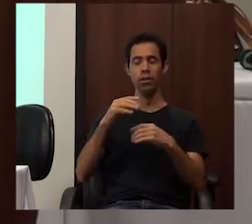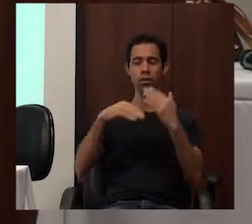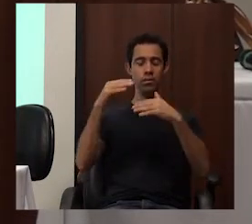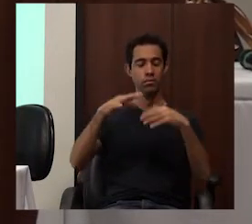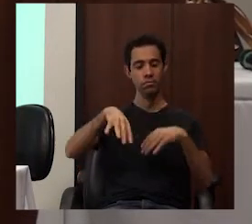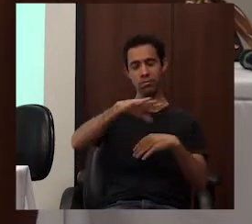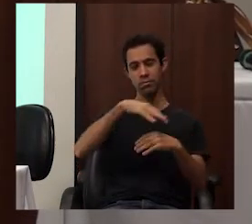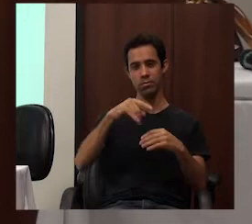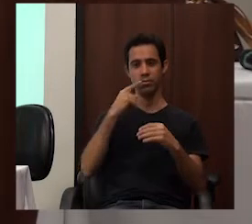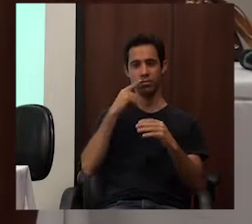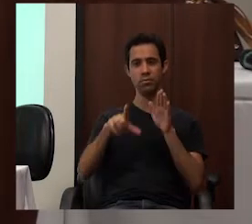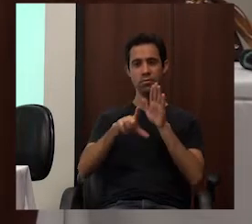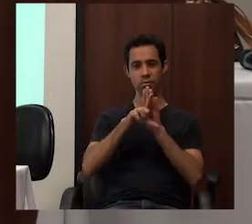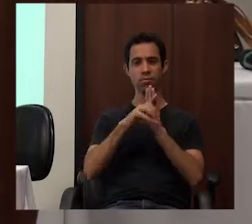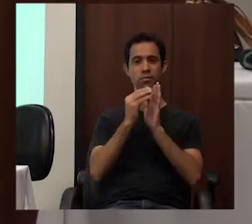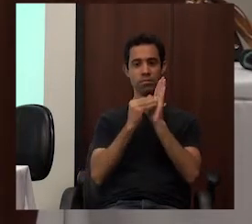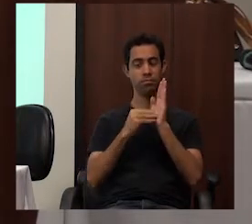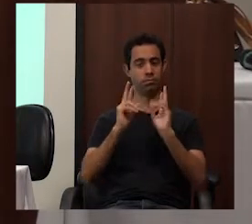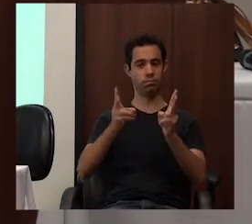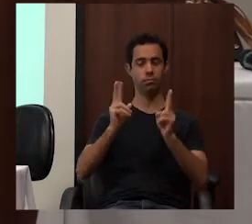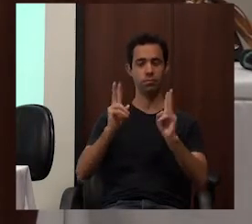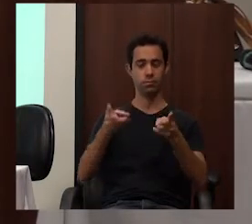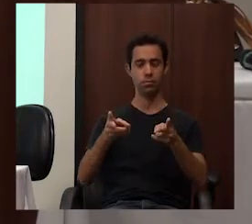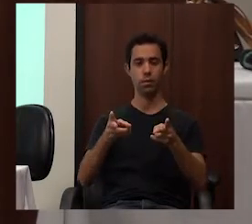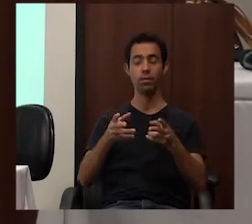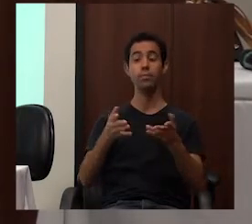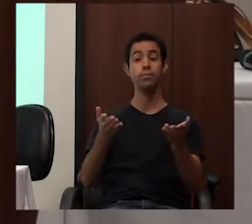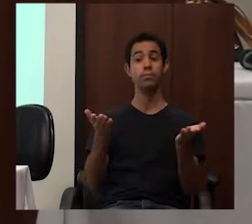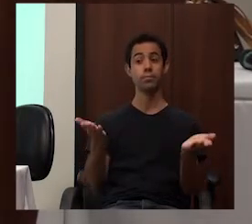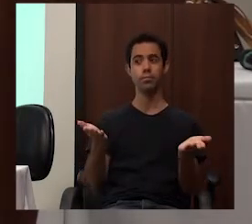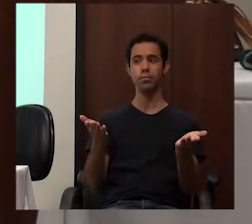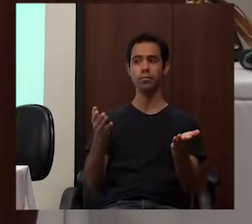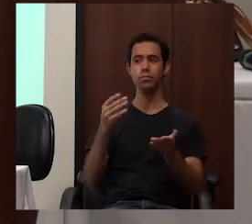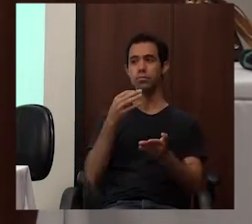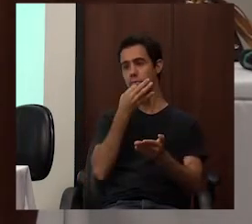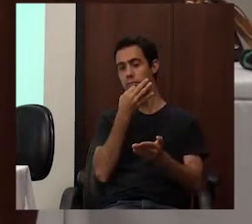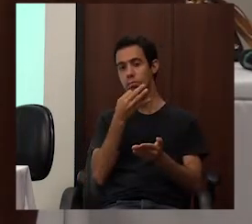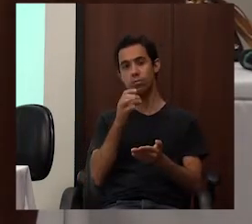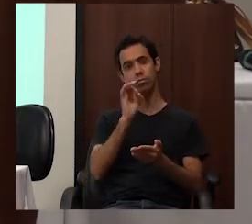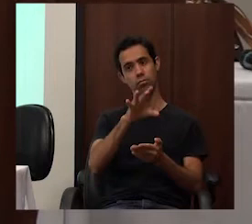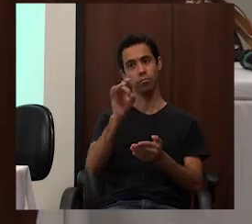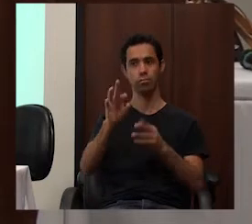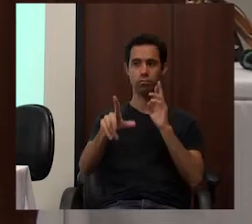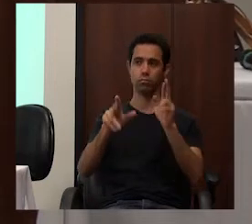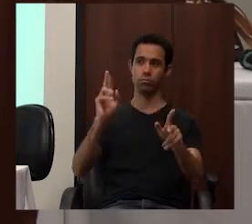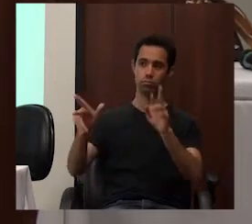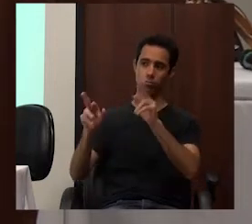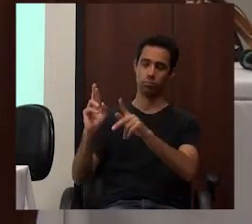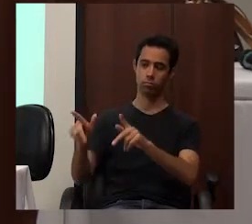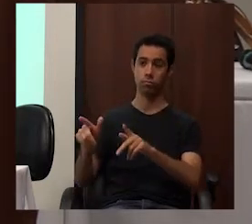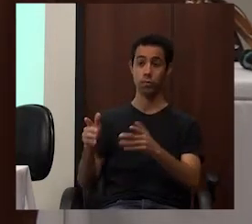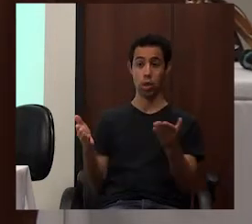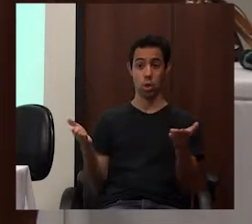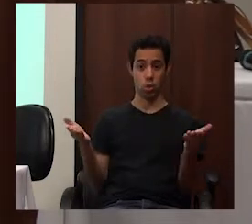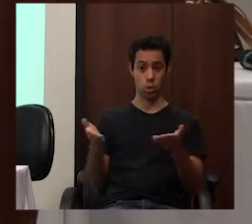estrutura legislativa já existente, e não nas opções individuais de cada um, porque senão, e agora eu